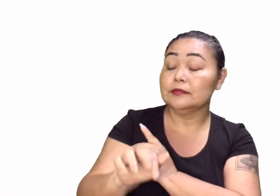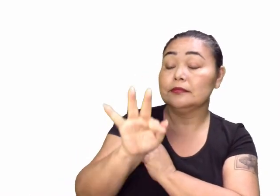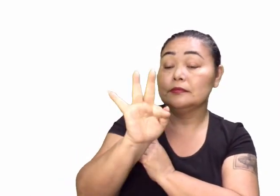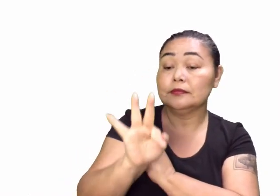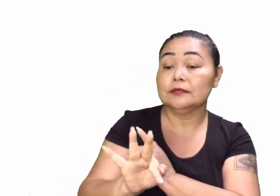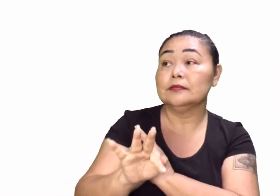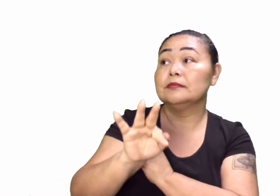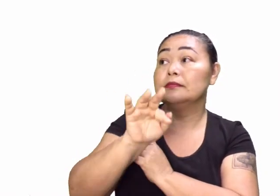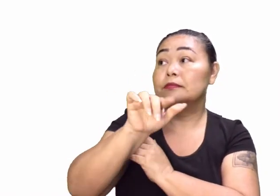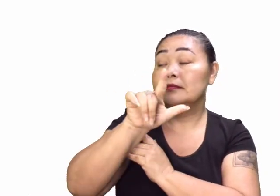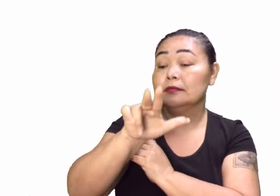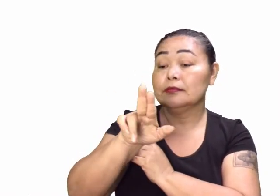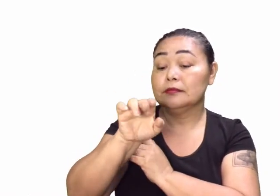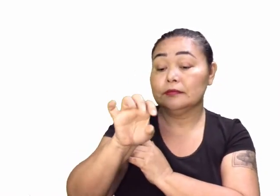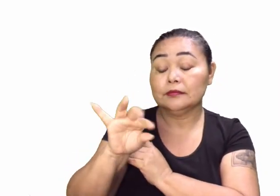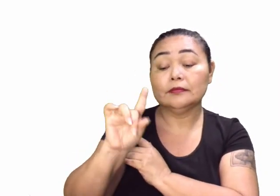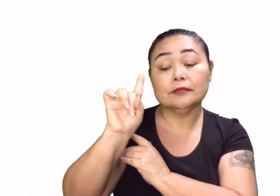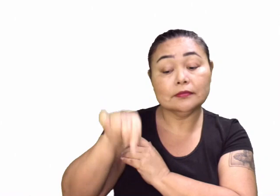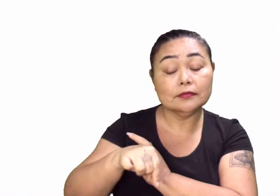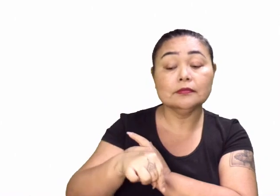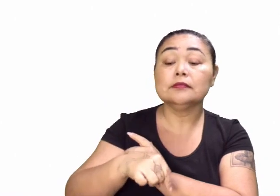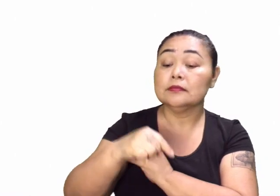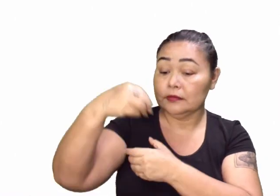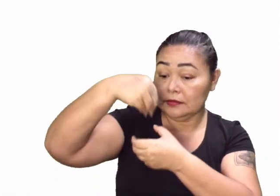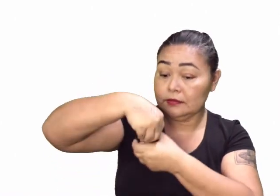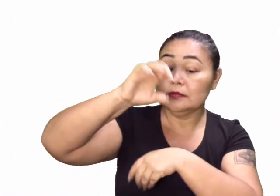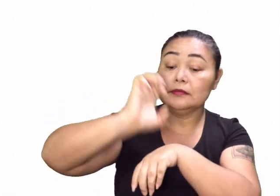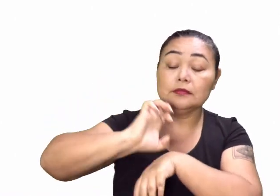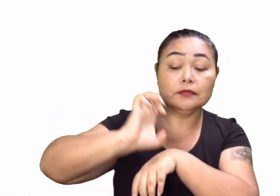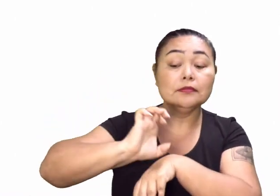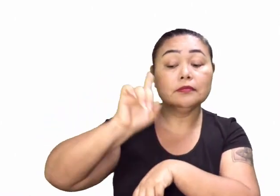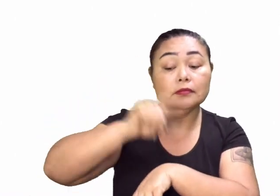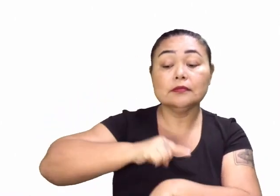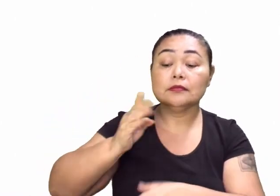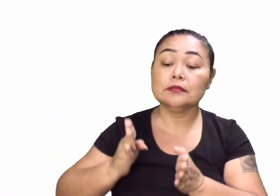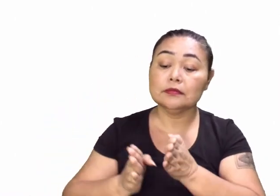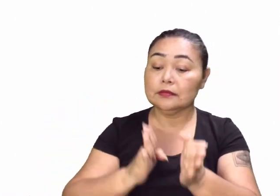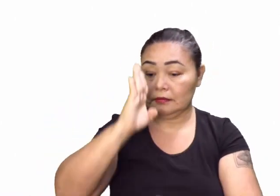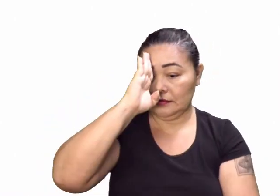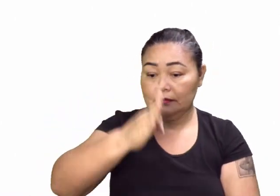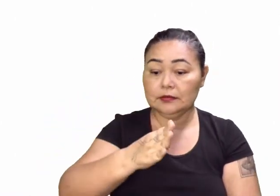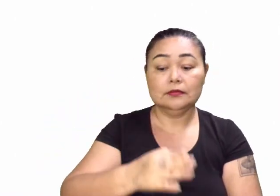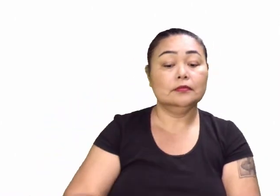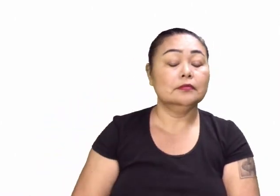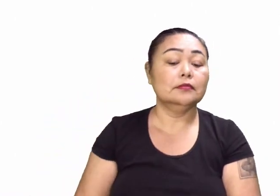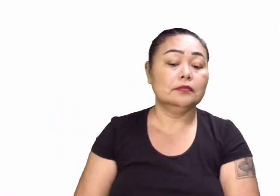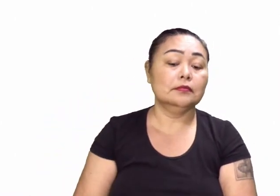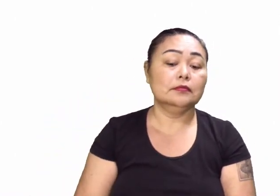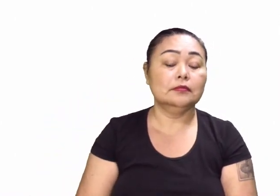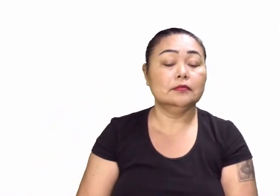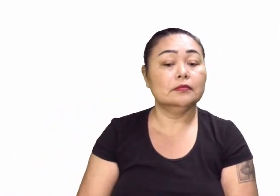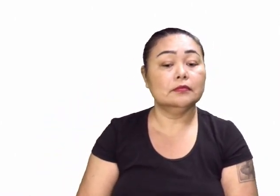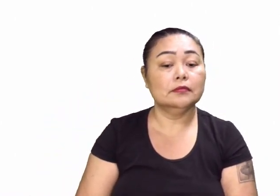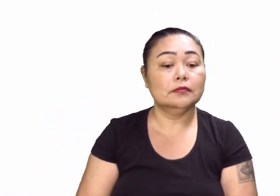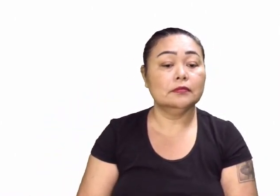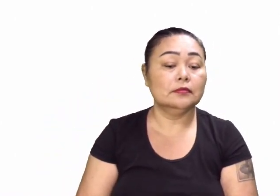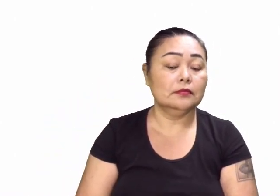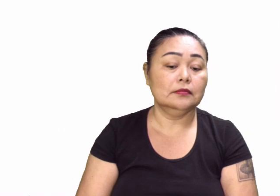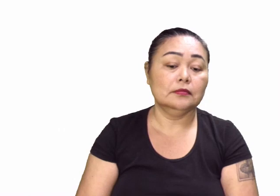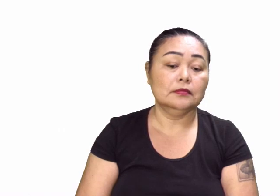Do rio rio. Amazonas, E aqui no estado é o nosso rio principal, né? que é o nosso rio principal. Exatamente.